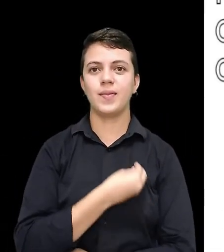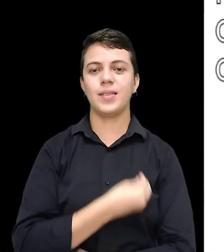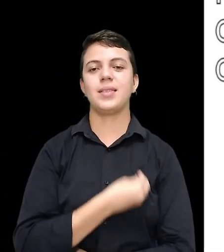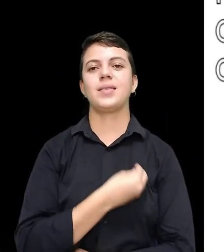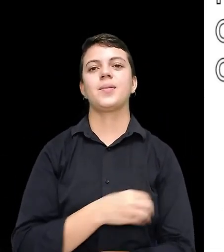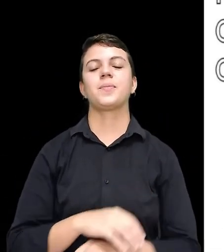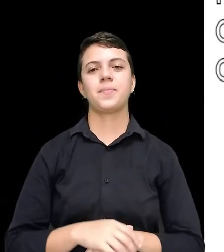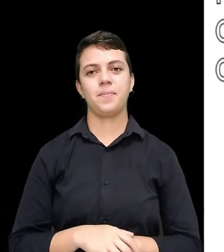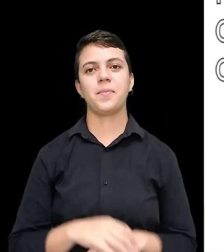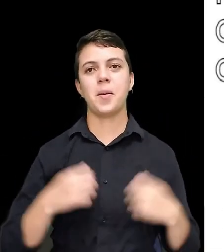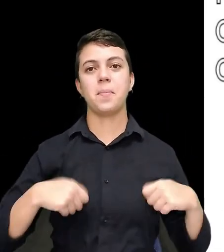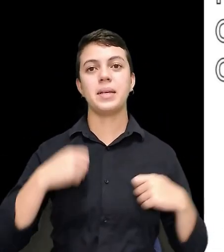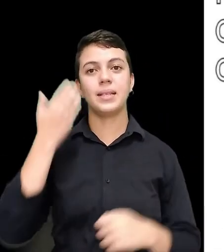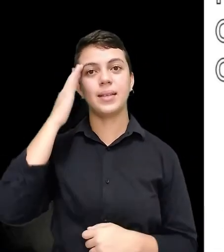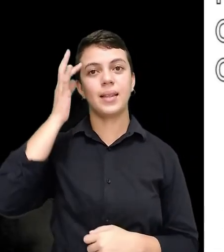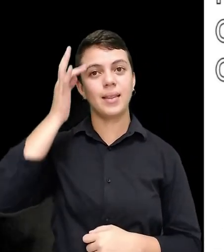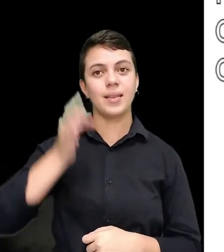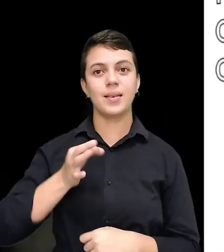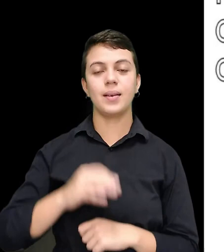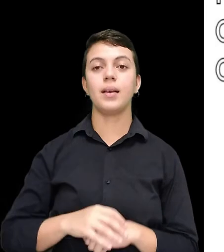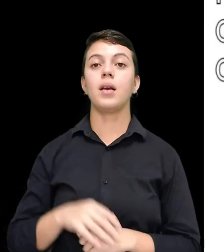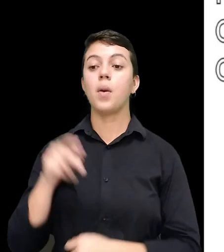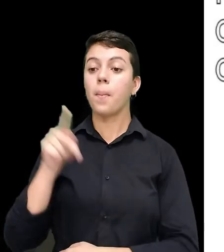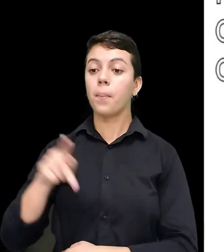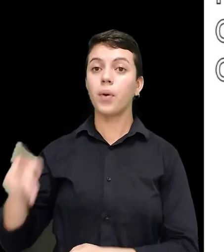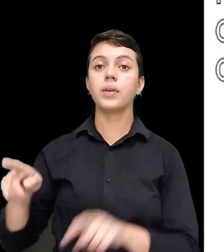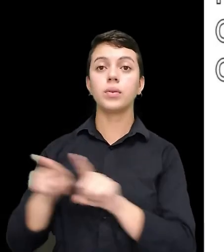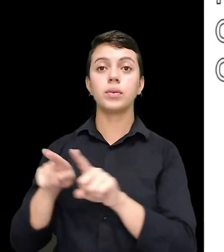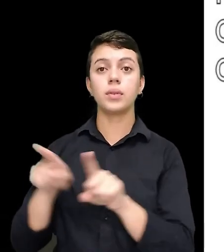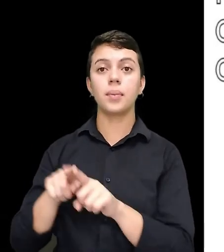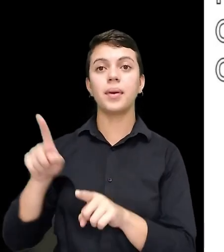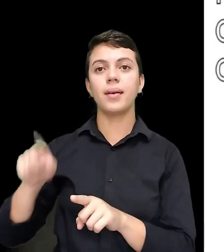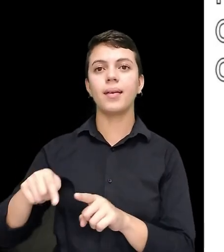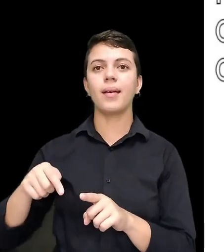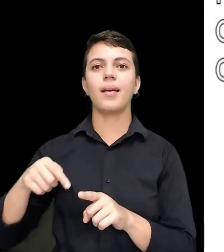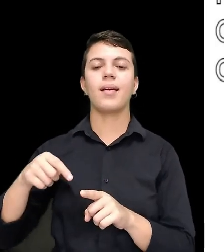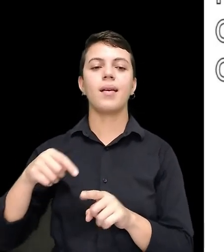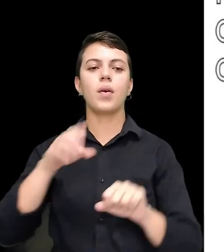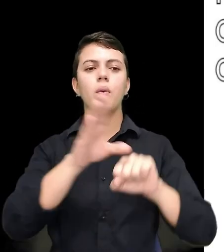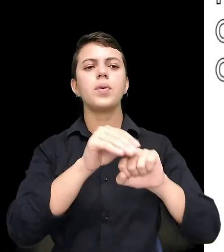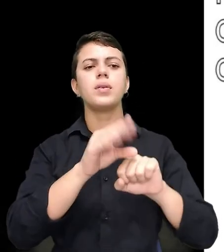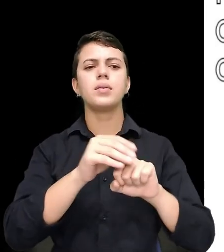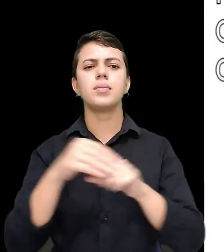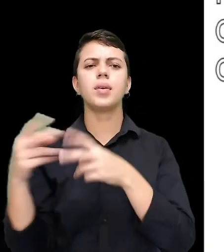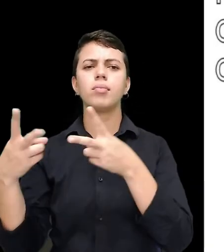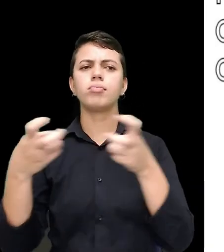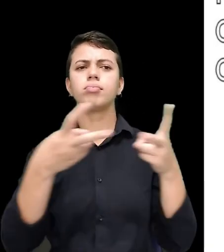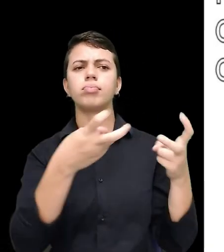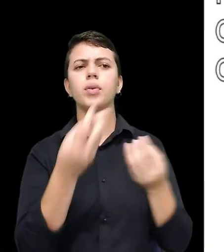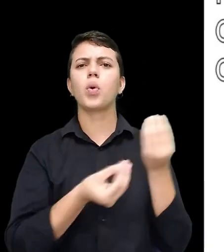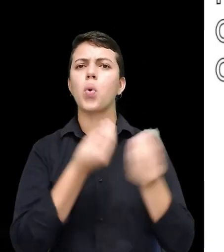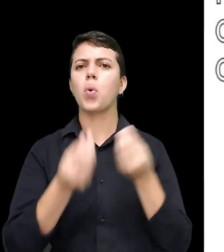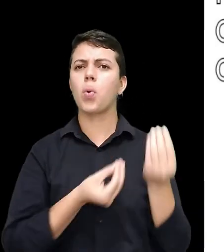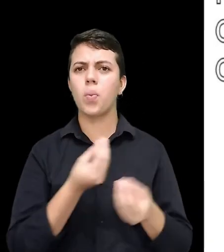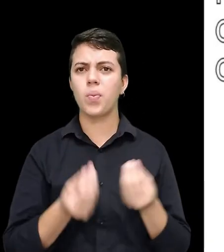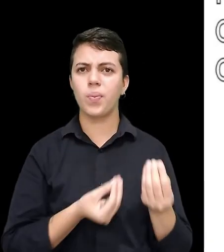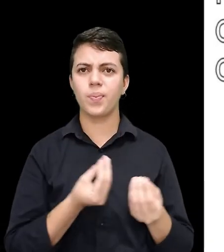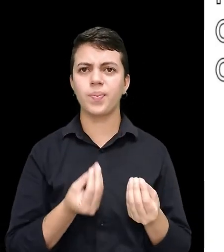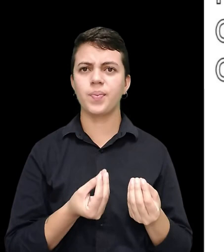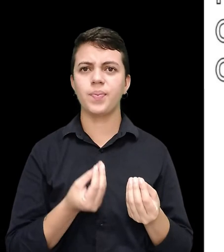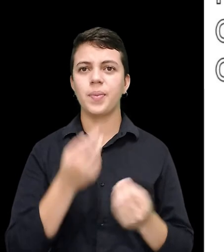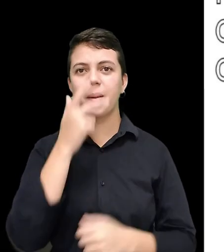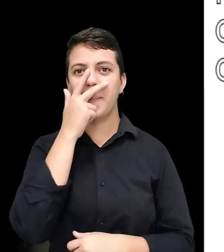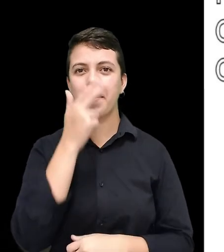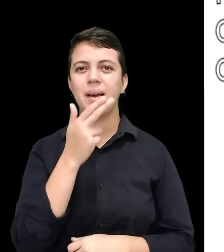do professor de criar essas situações necessárias para a apropriação desse conhecimento,